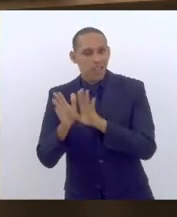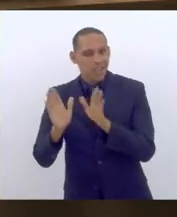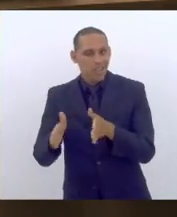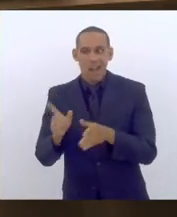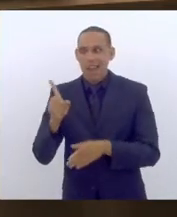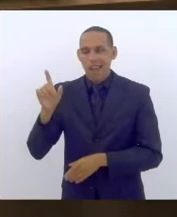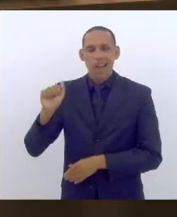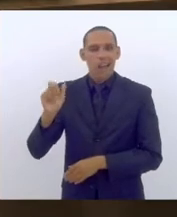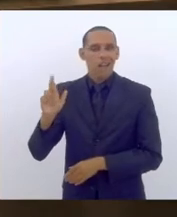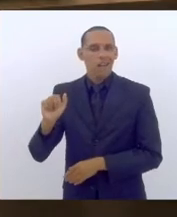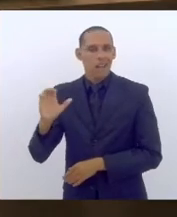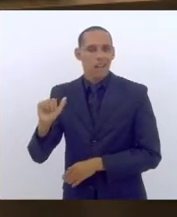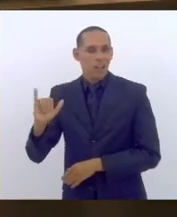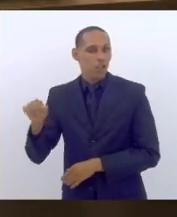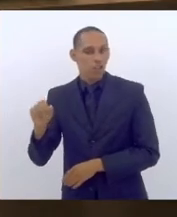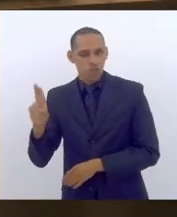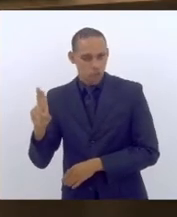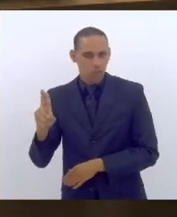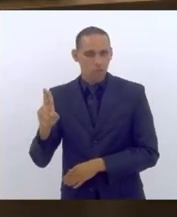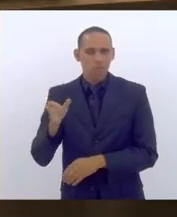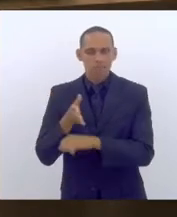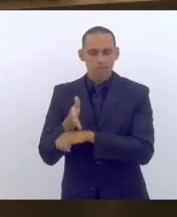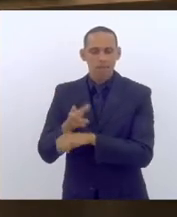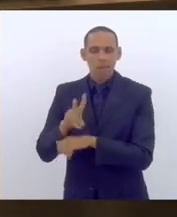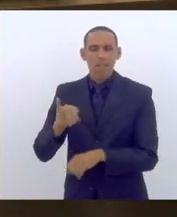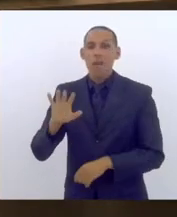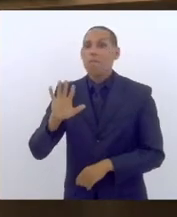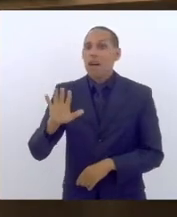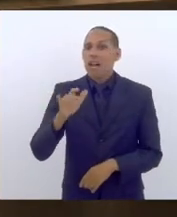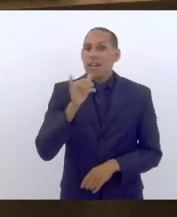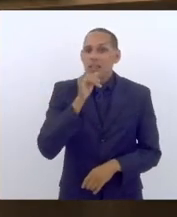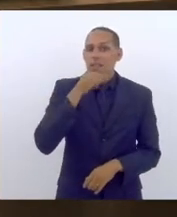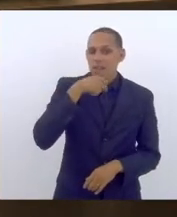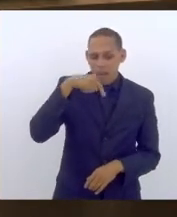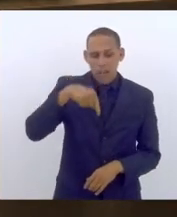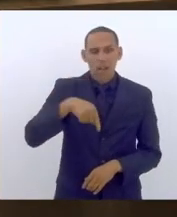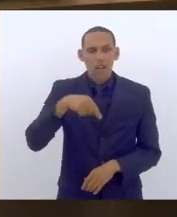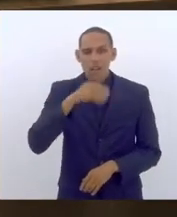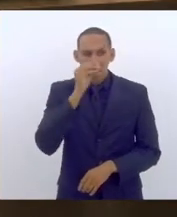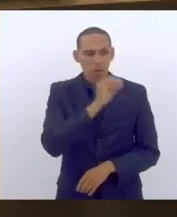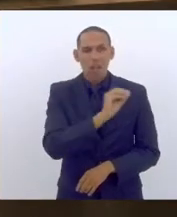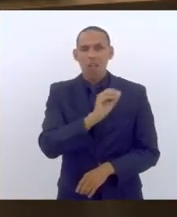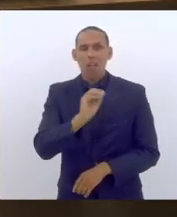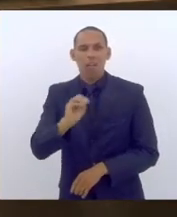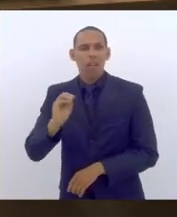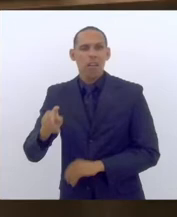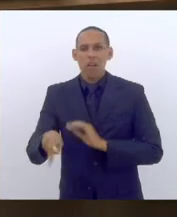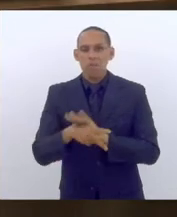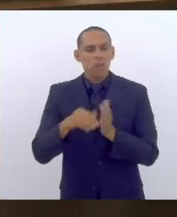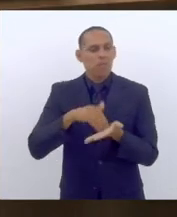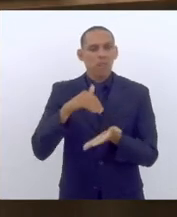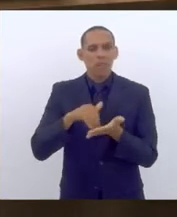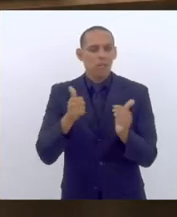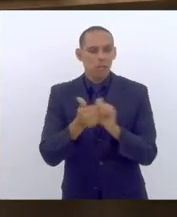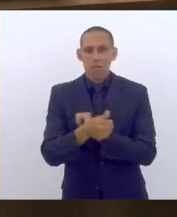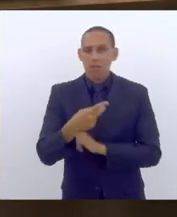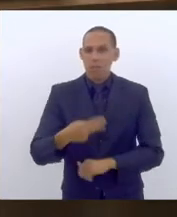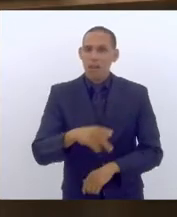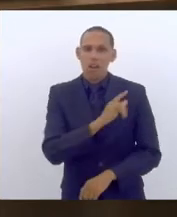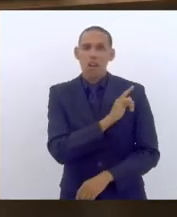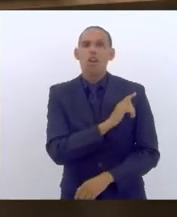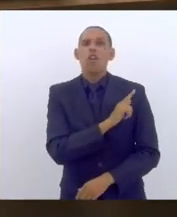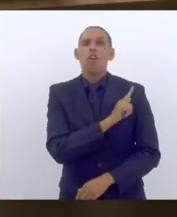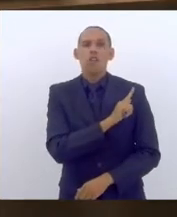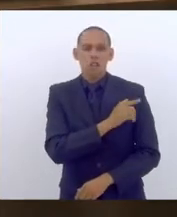infelizmente por total por Total descaso da secretaria de esportes do governo